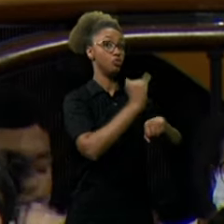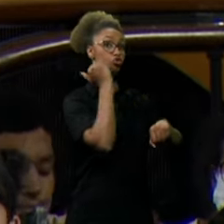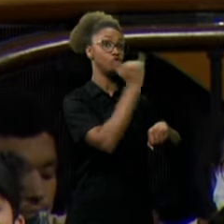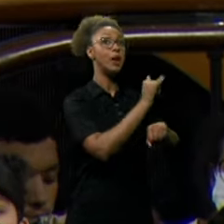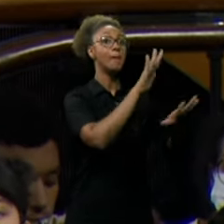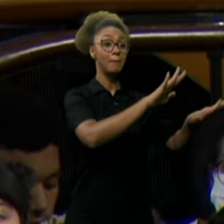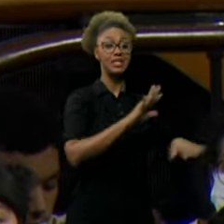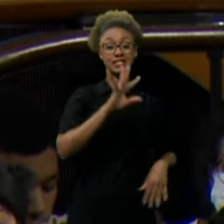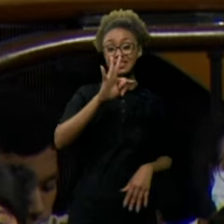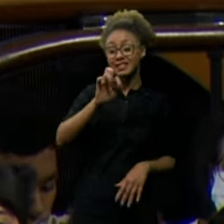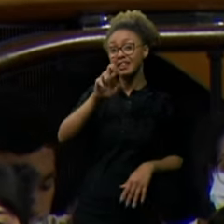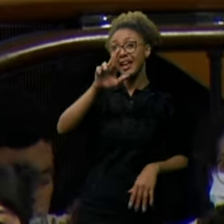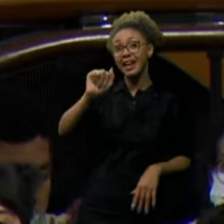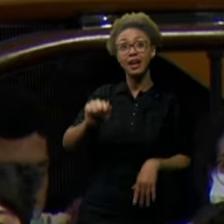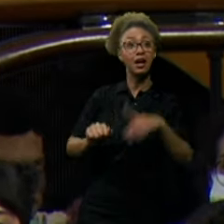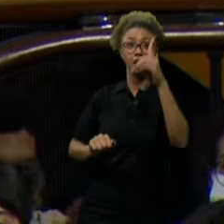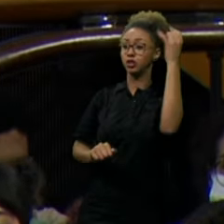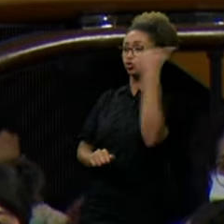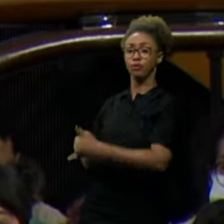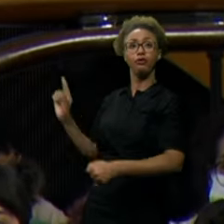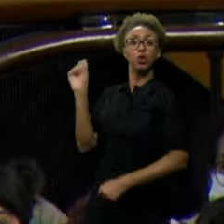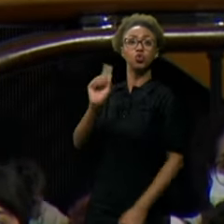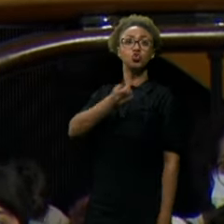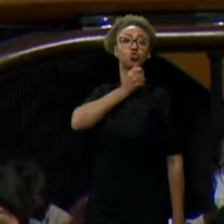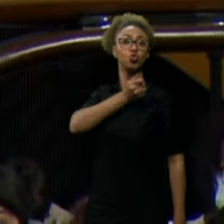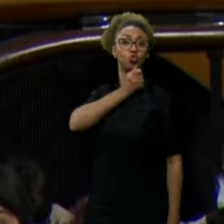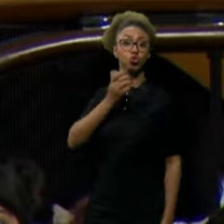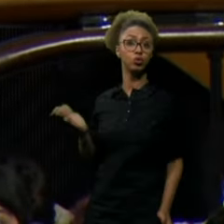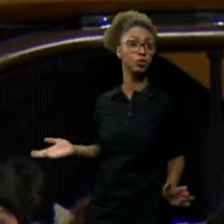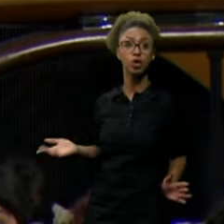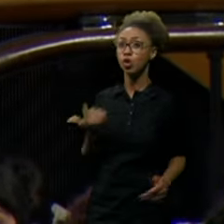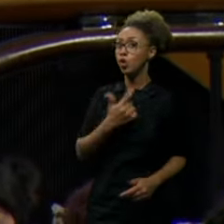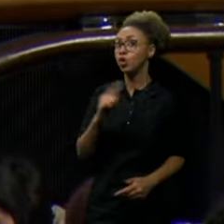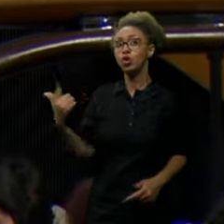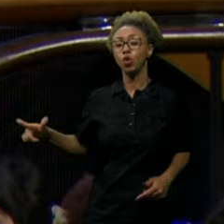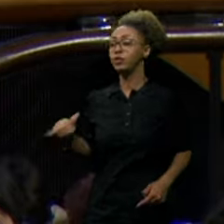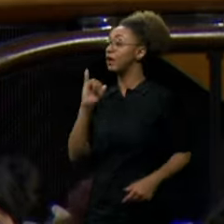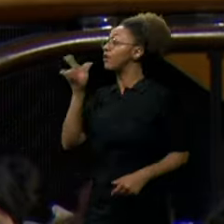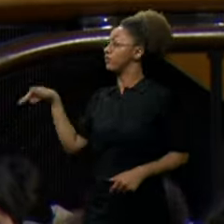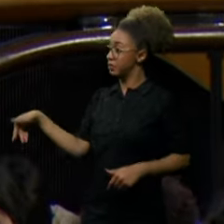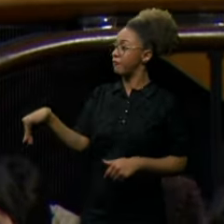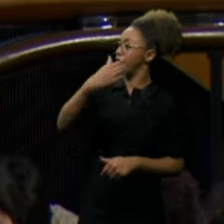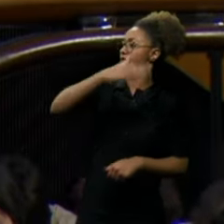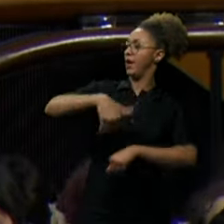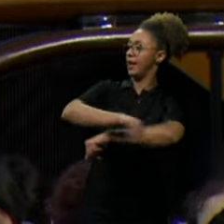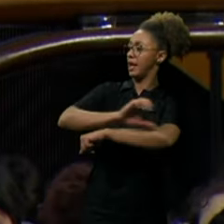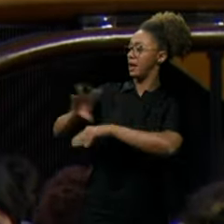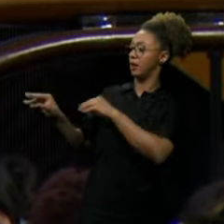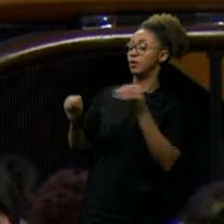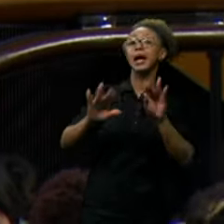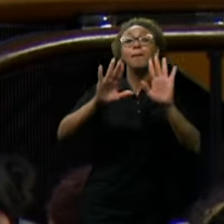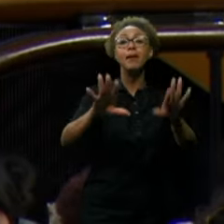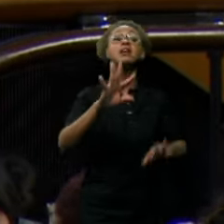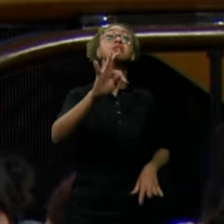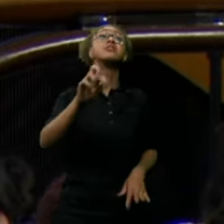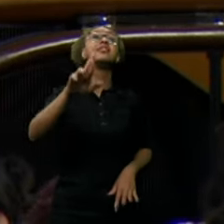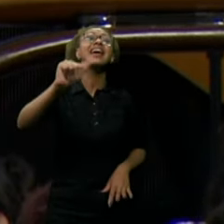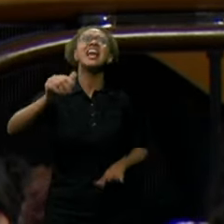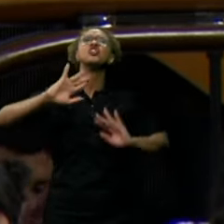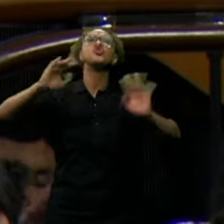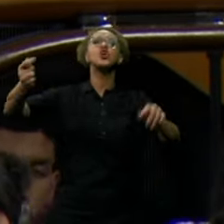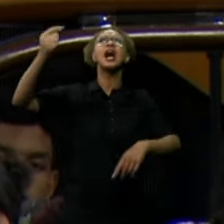caso de ter ar não você não vê a voz de Deus se manifestando alterar para dizer que ele vai para Canaã mas terá é tão